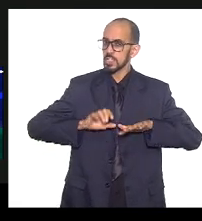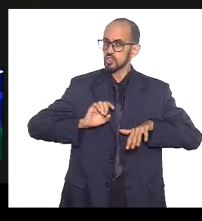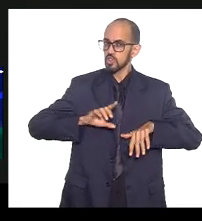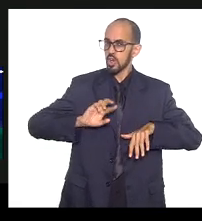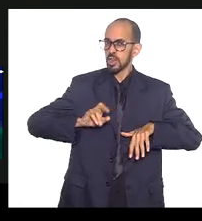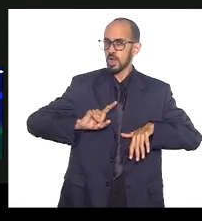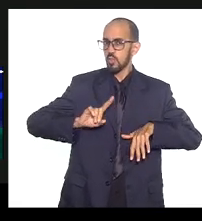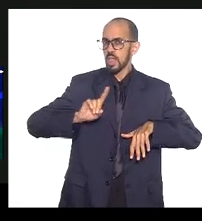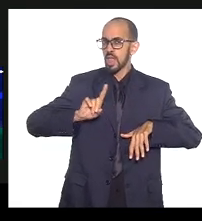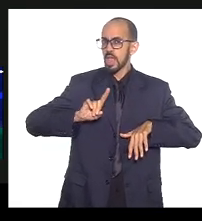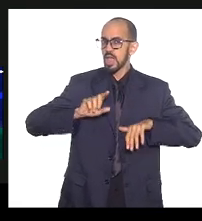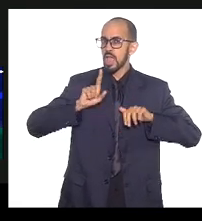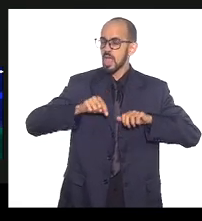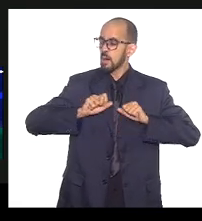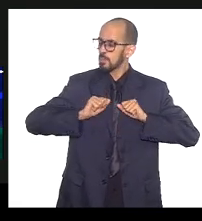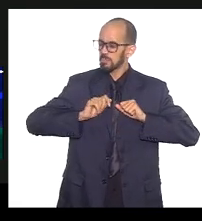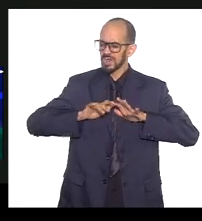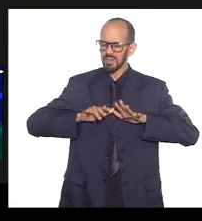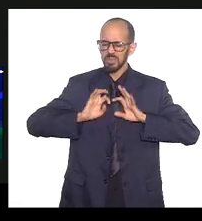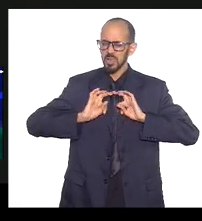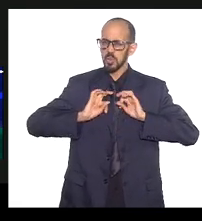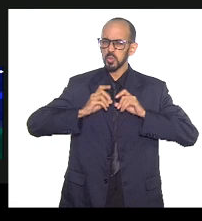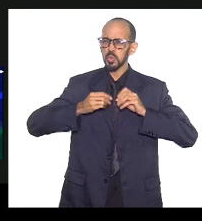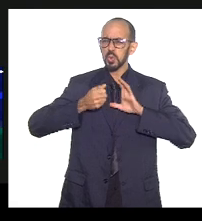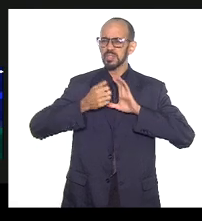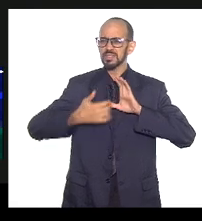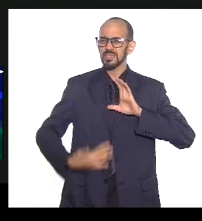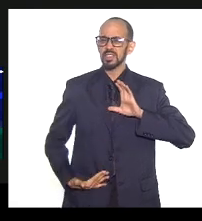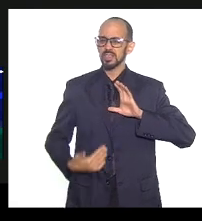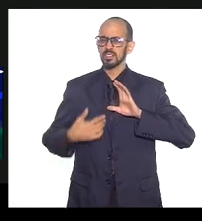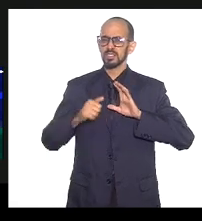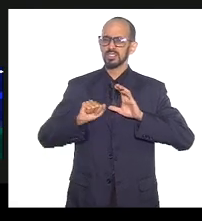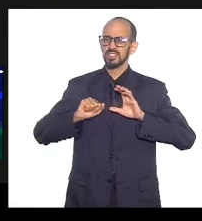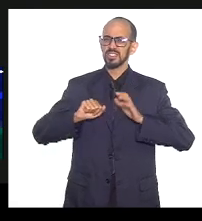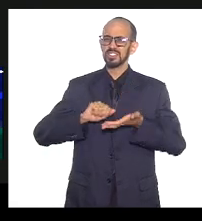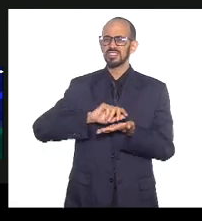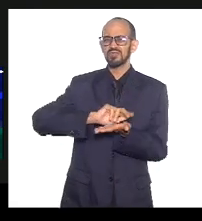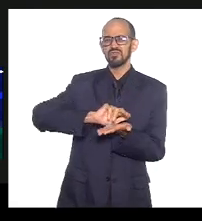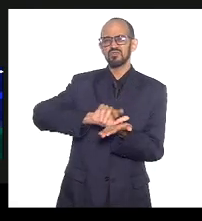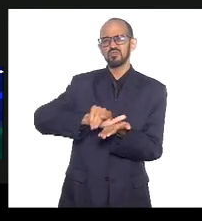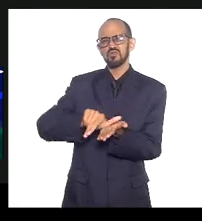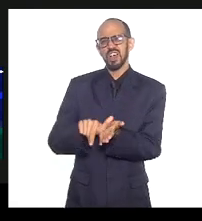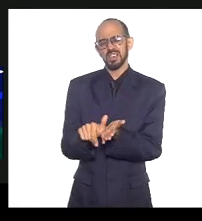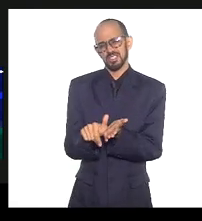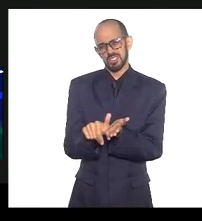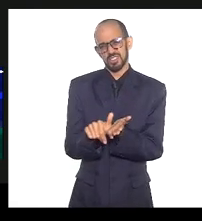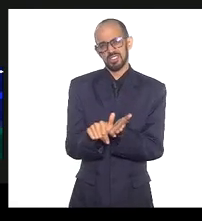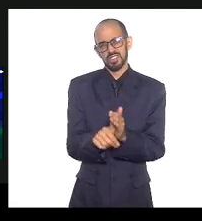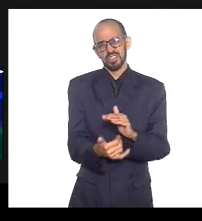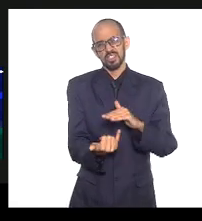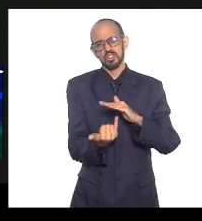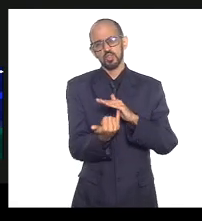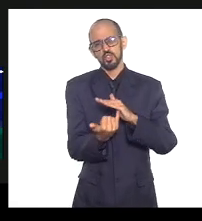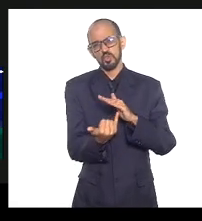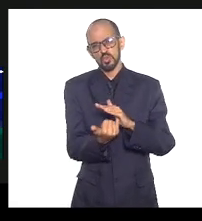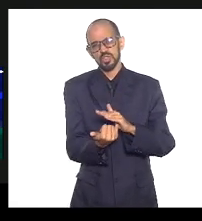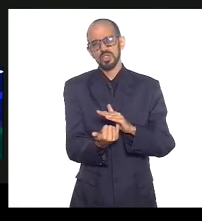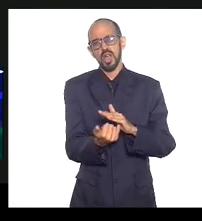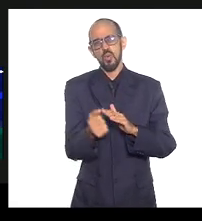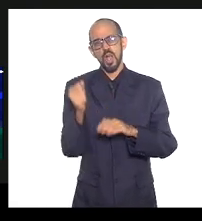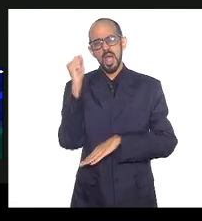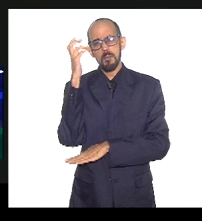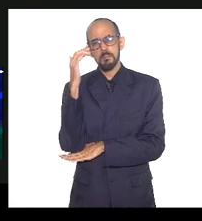pandemia em todos os seus aspectos em todos os seus aspectos tanto institucional como